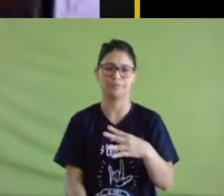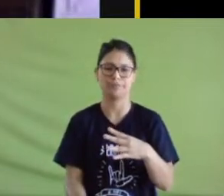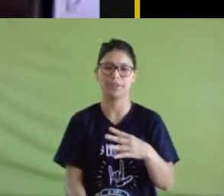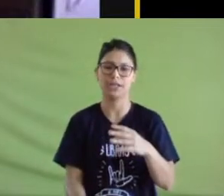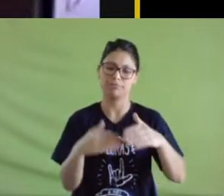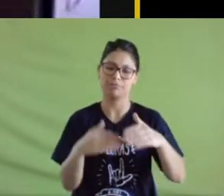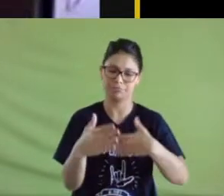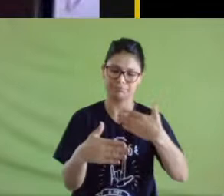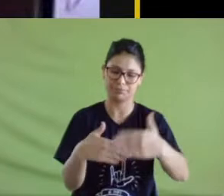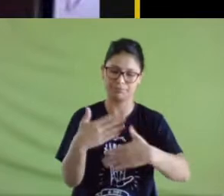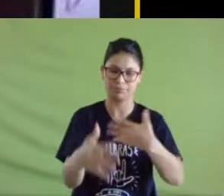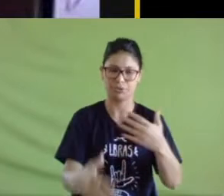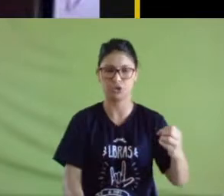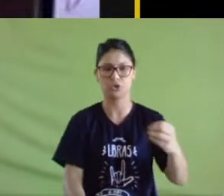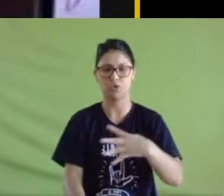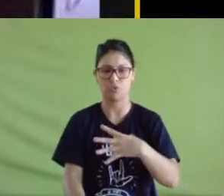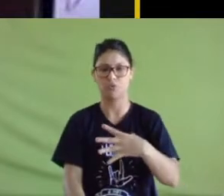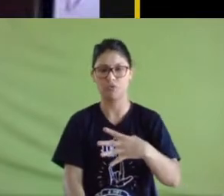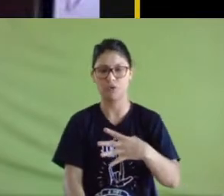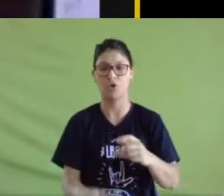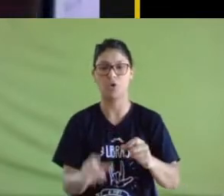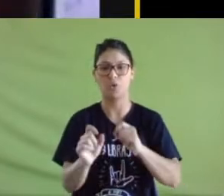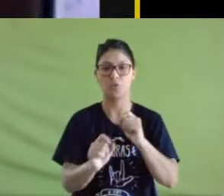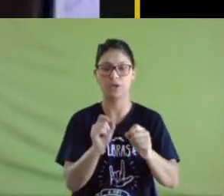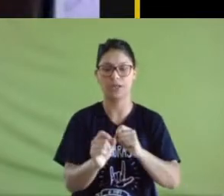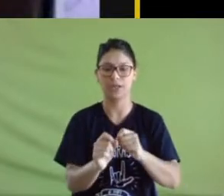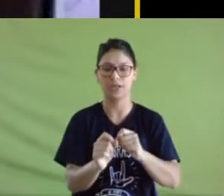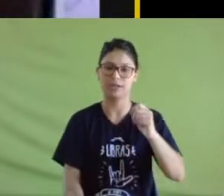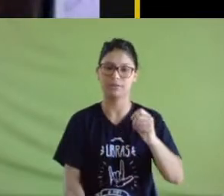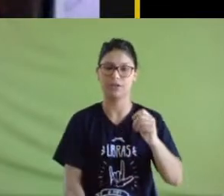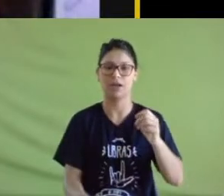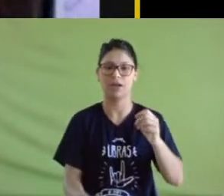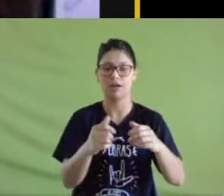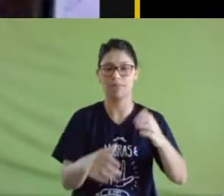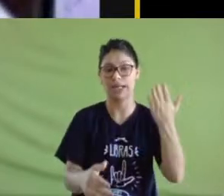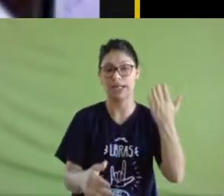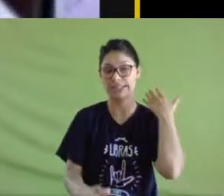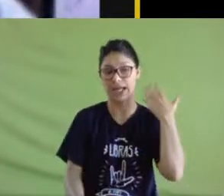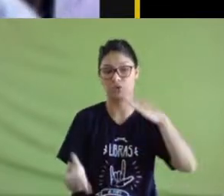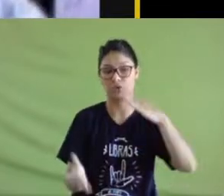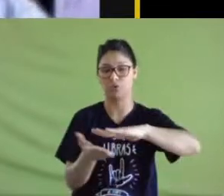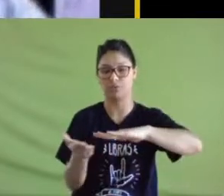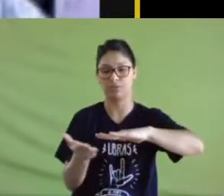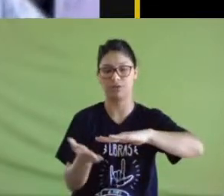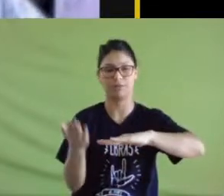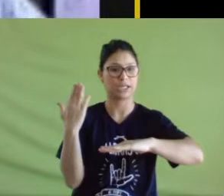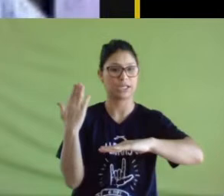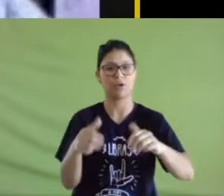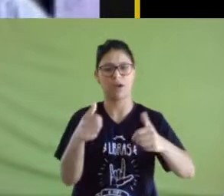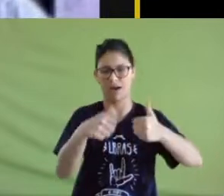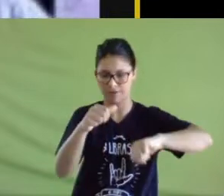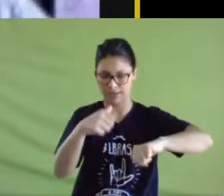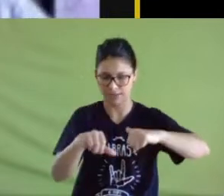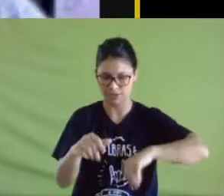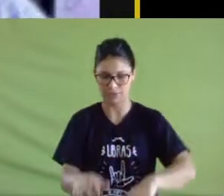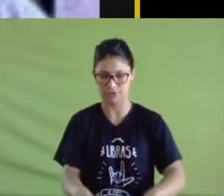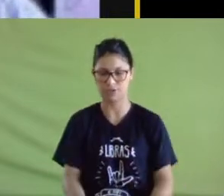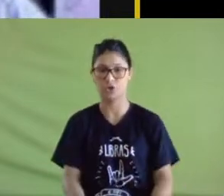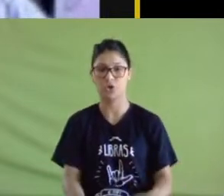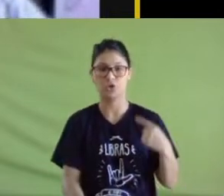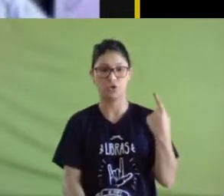E é isso que os contemporâneos avaliavam. Quer dizer, quando a gente também